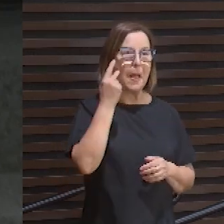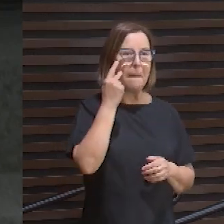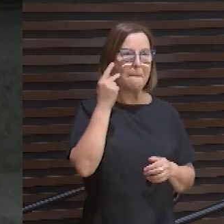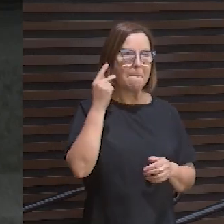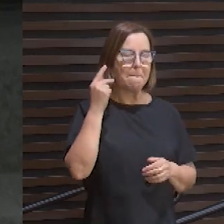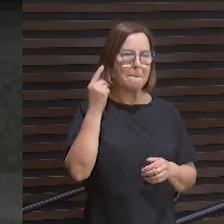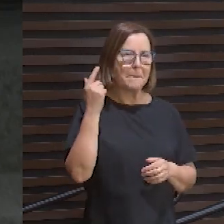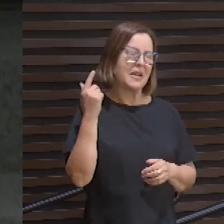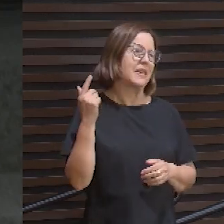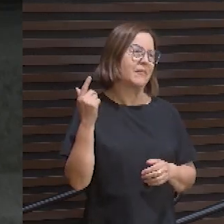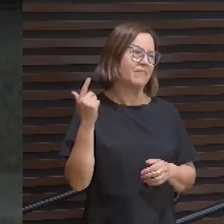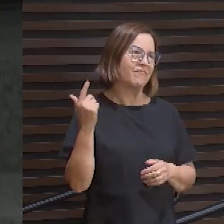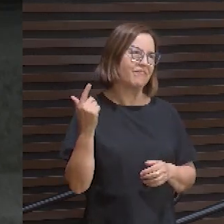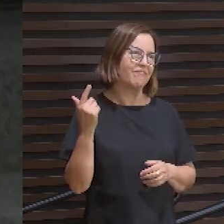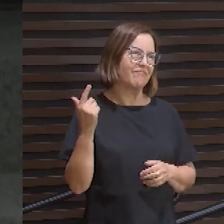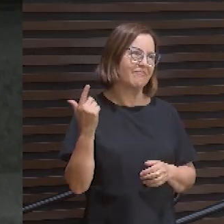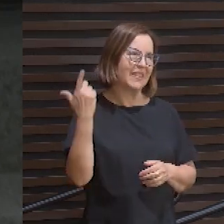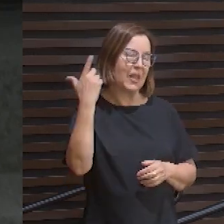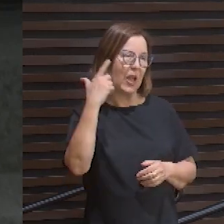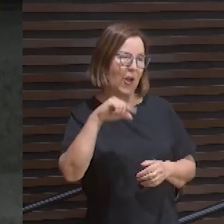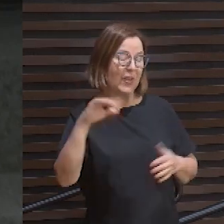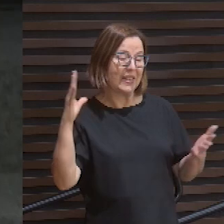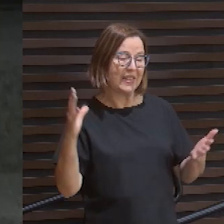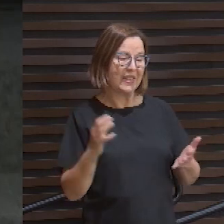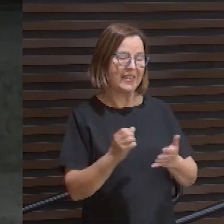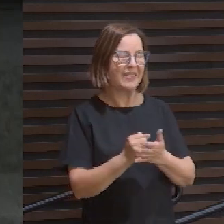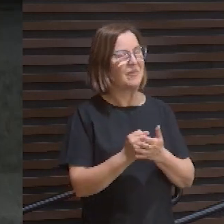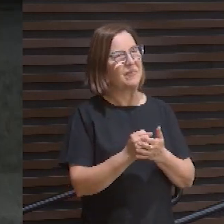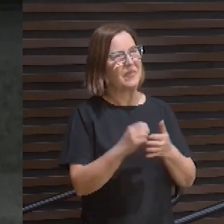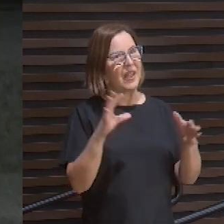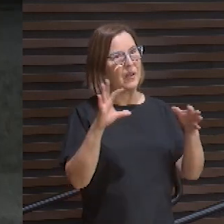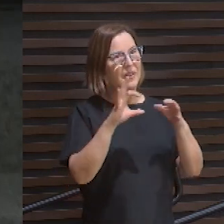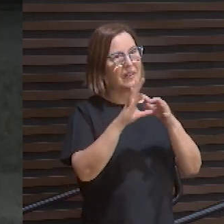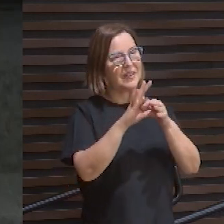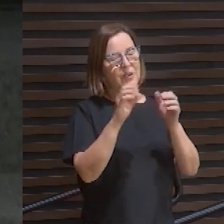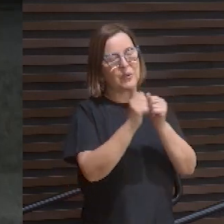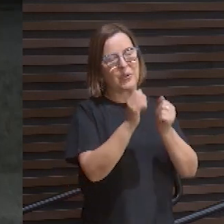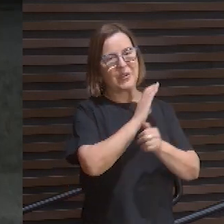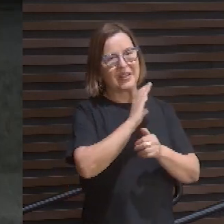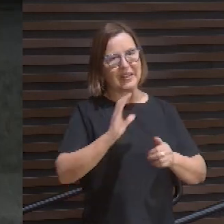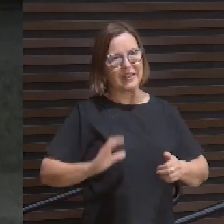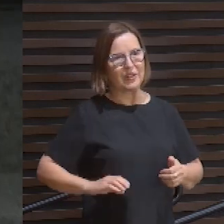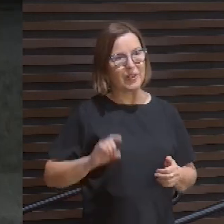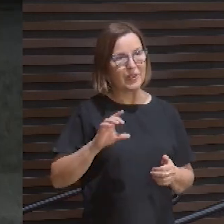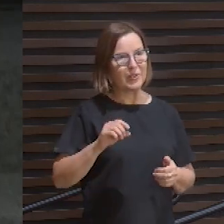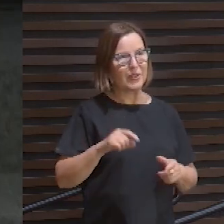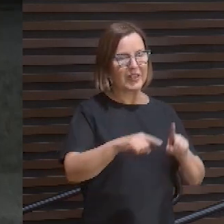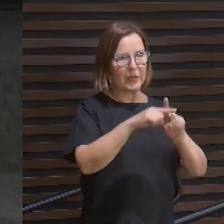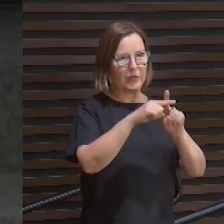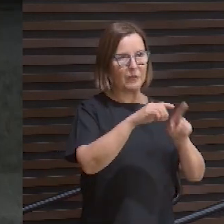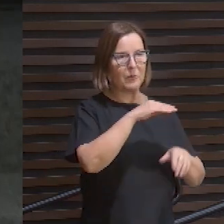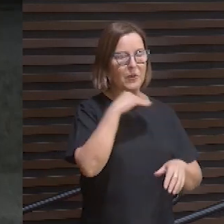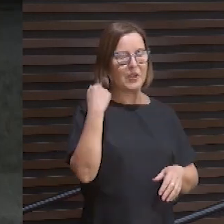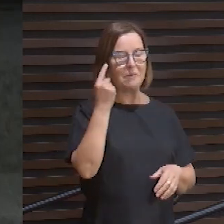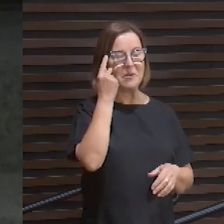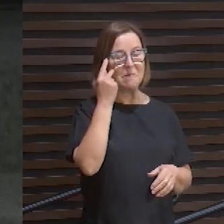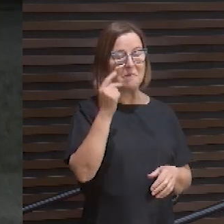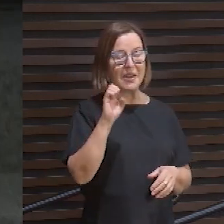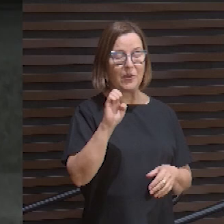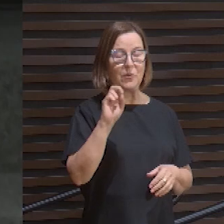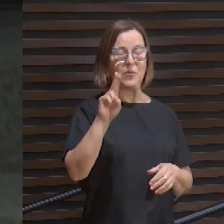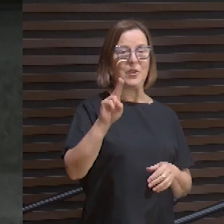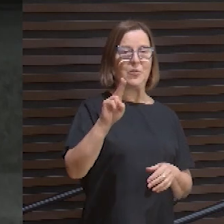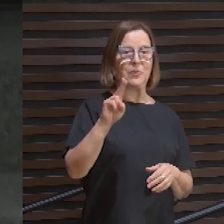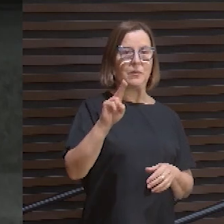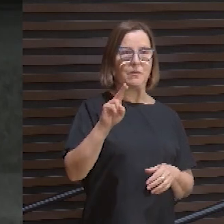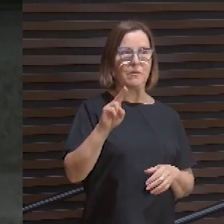Cristo. Somente na cruz morremos para o ego e encontramos a verdadeira vida nele.